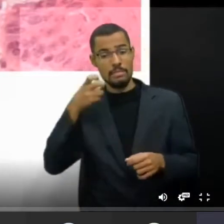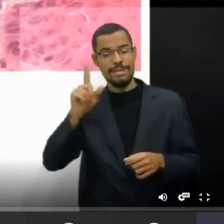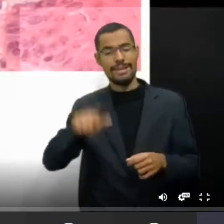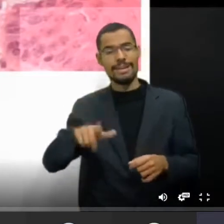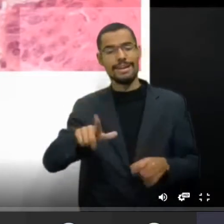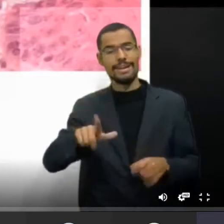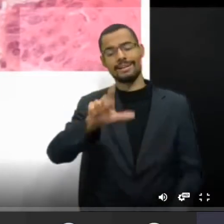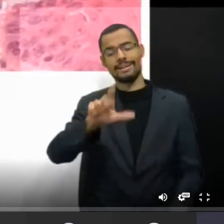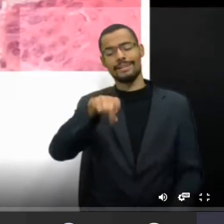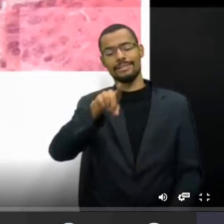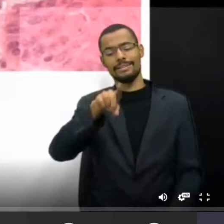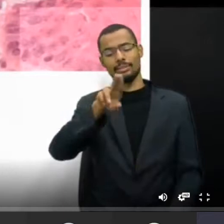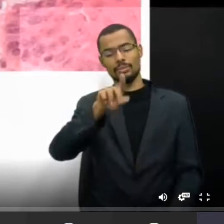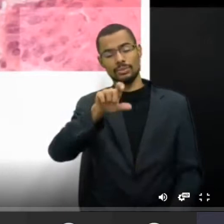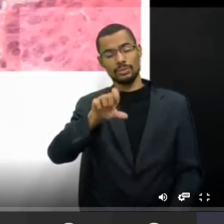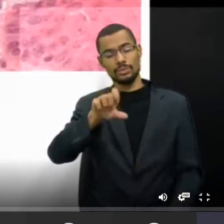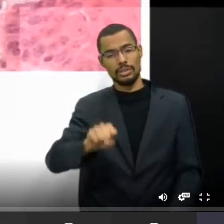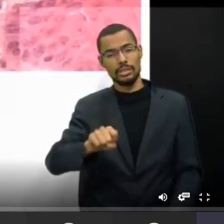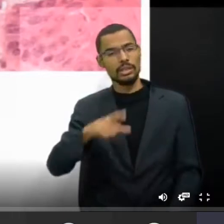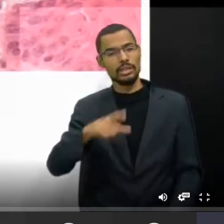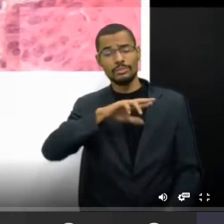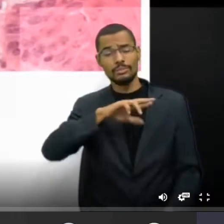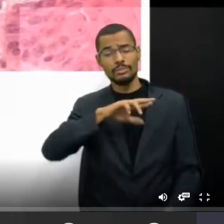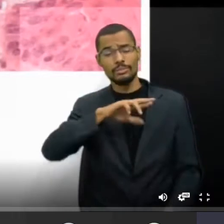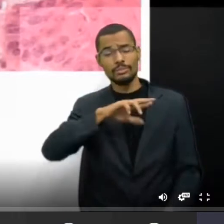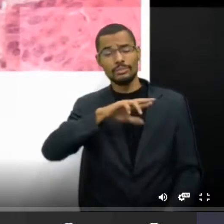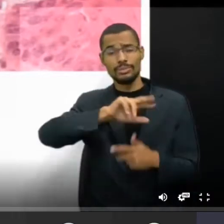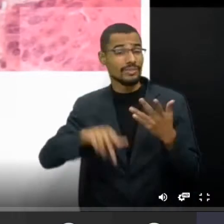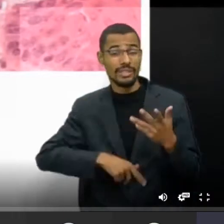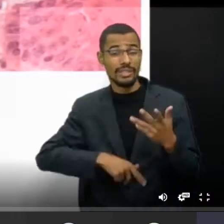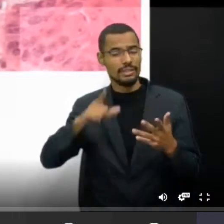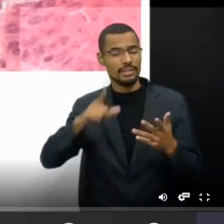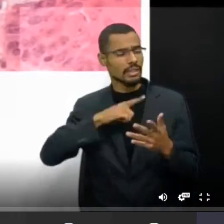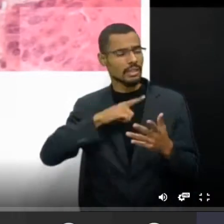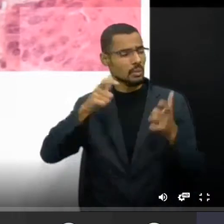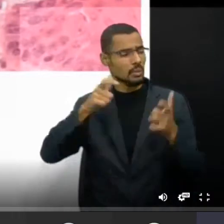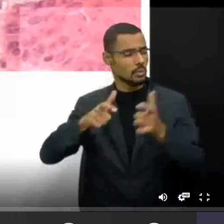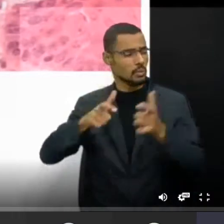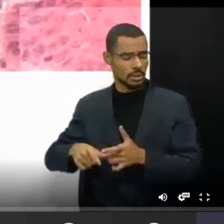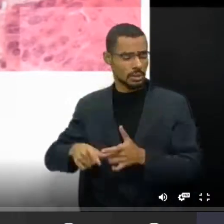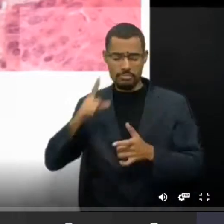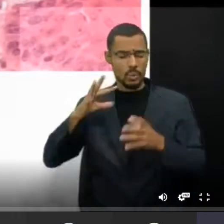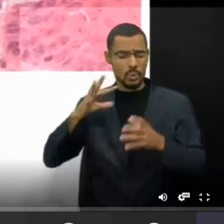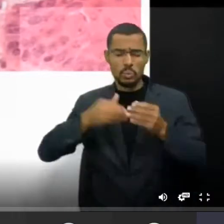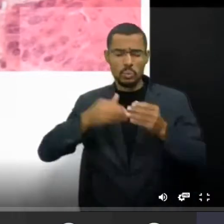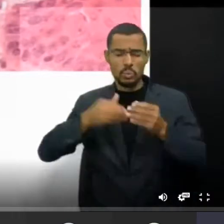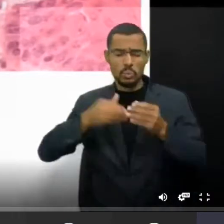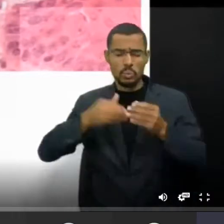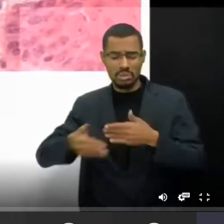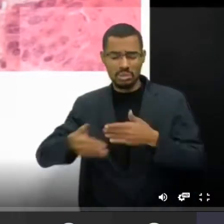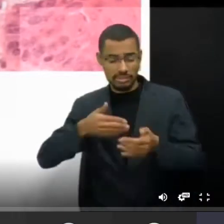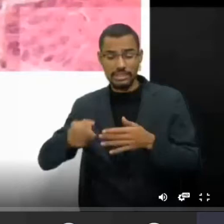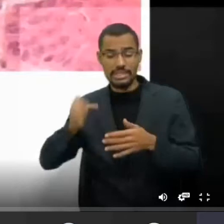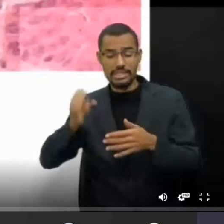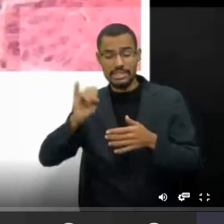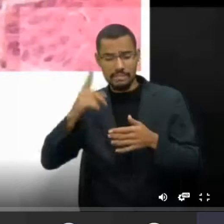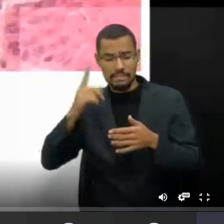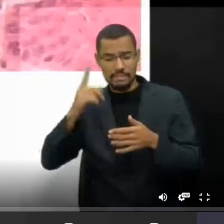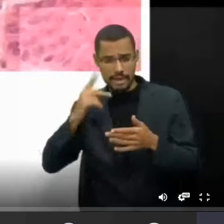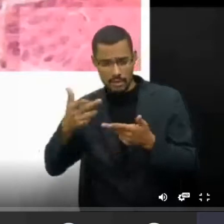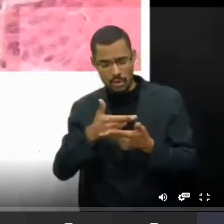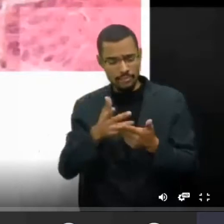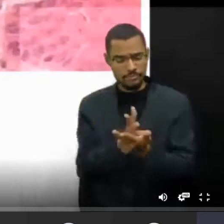das glândulas. Então, aqui nós temos diferentes, olha só, diferentes áreas, independente se o corte